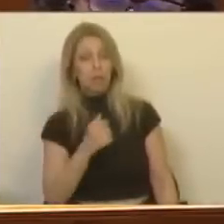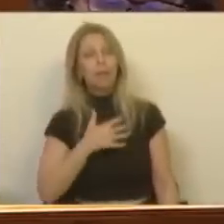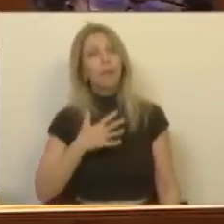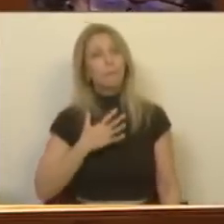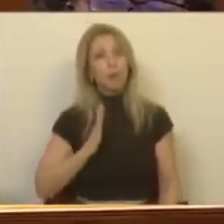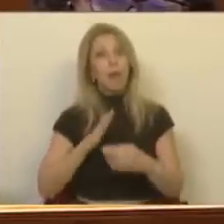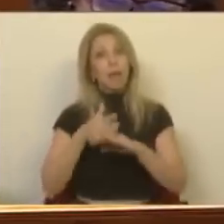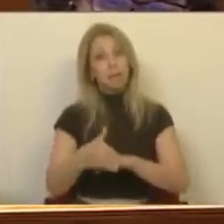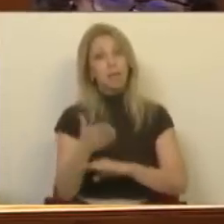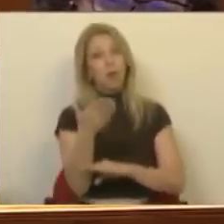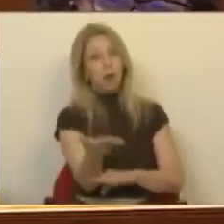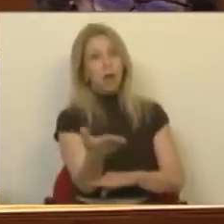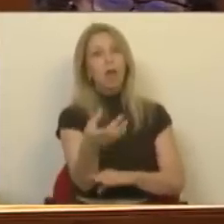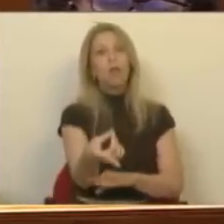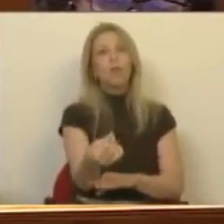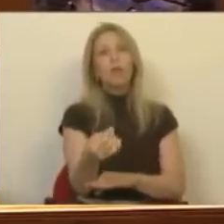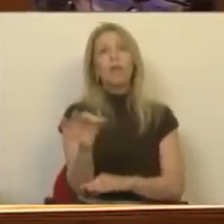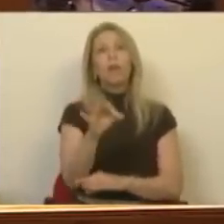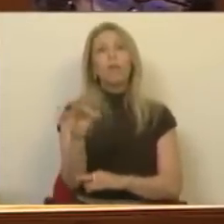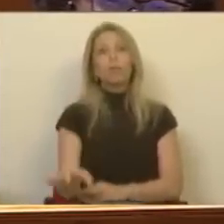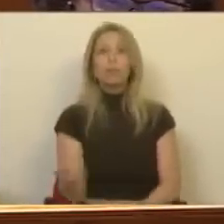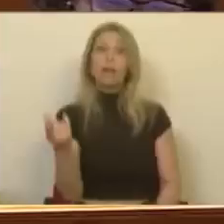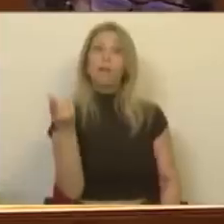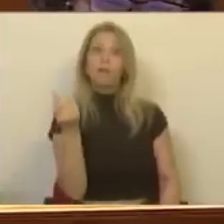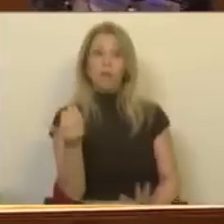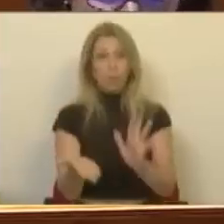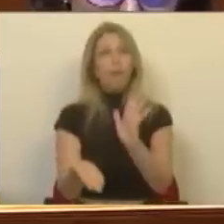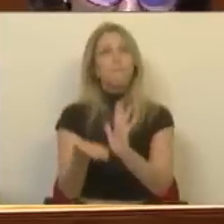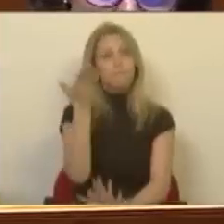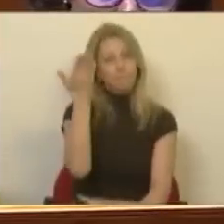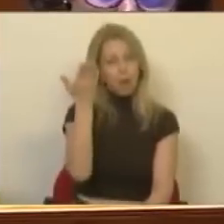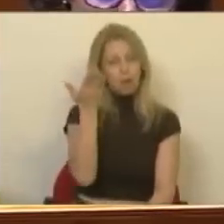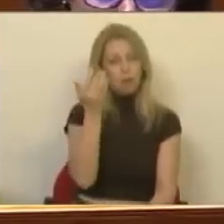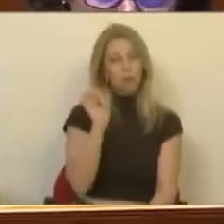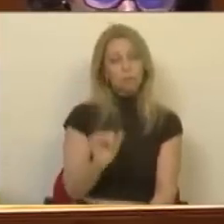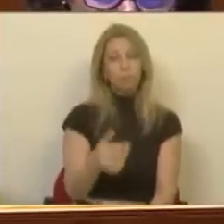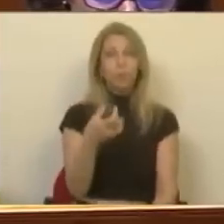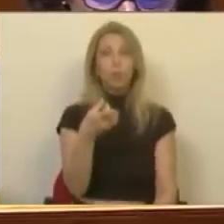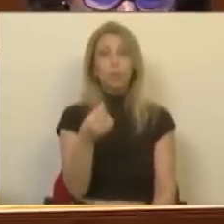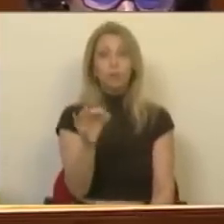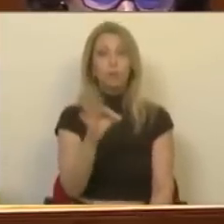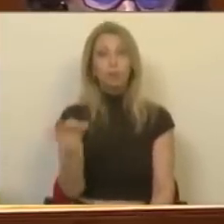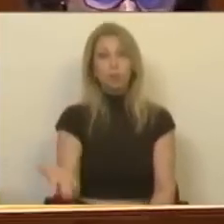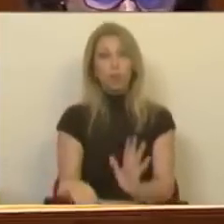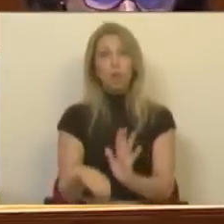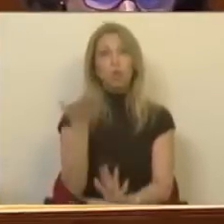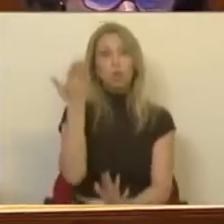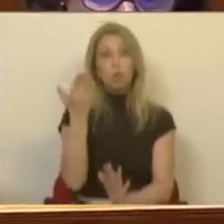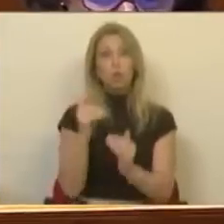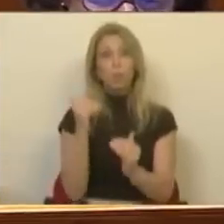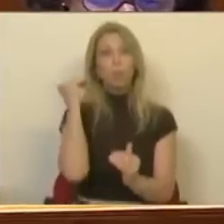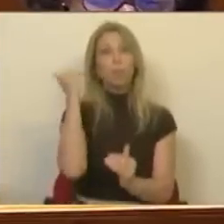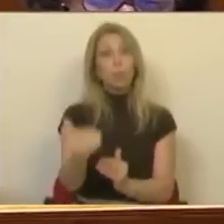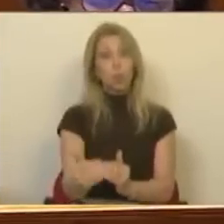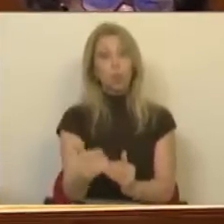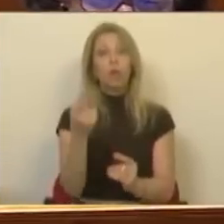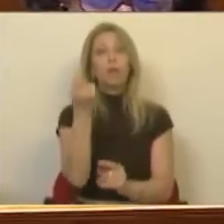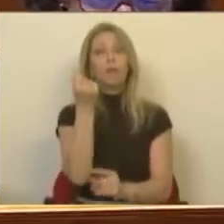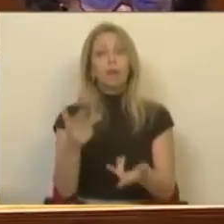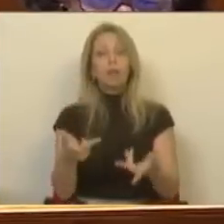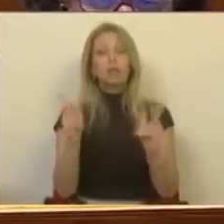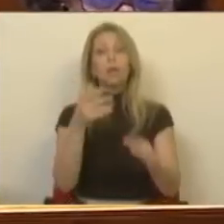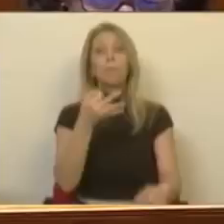mais de 90% das verbas uma verba que é 90% superior a verba que tivermos disponível no PT 2020